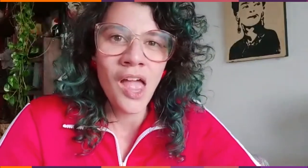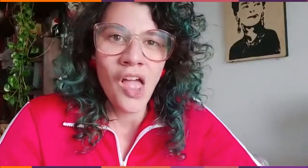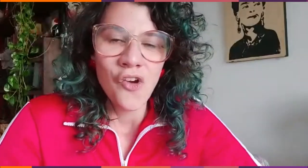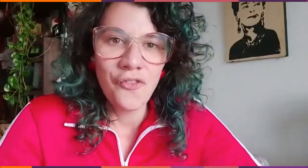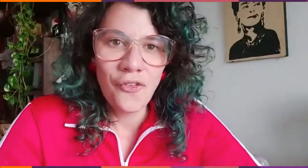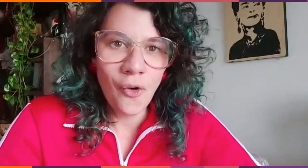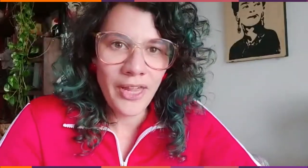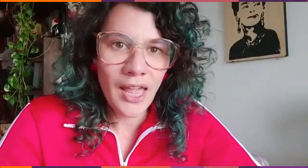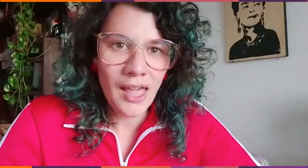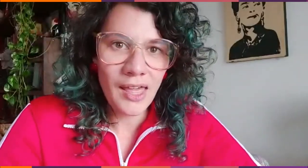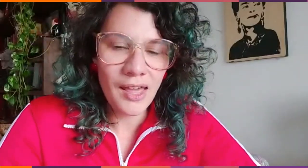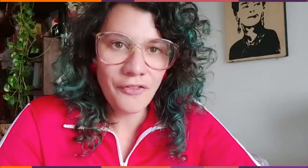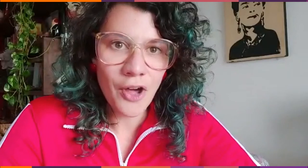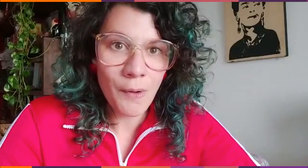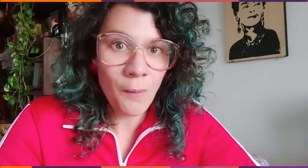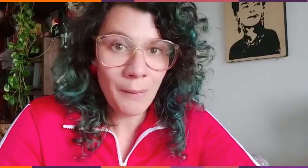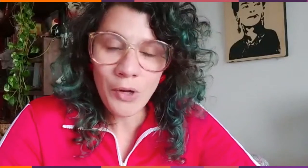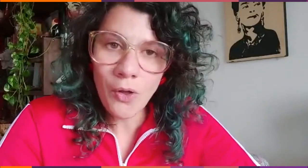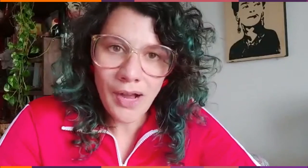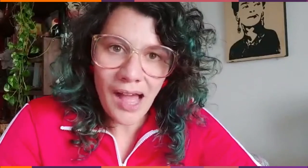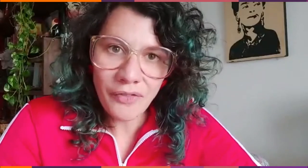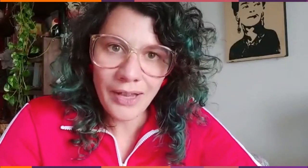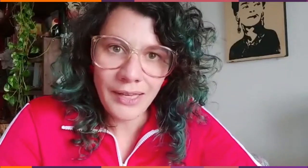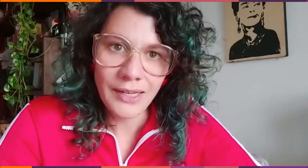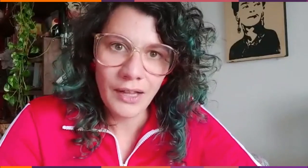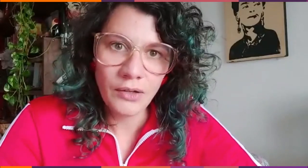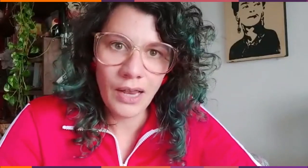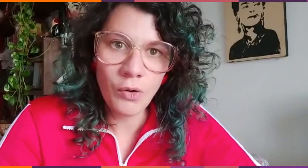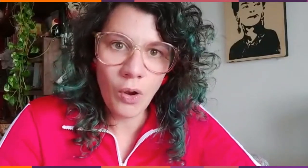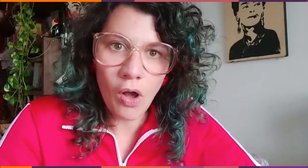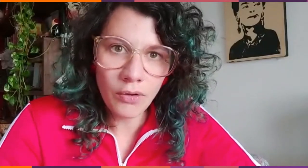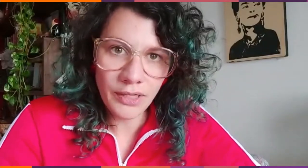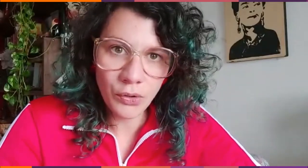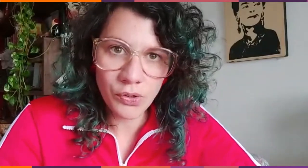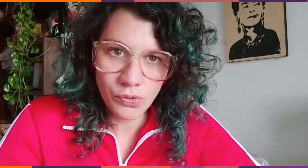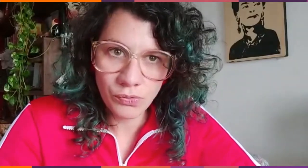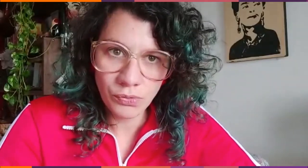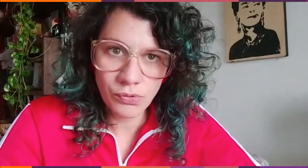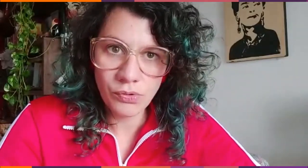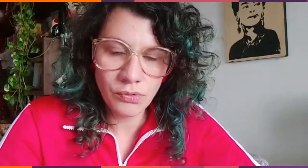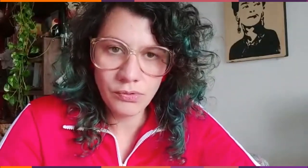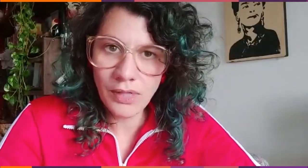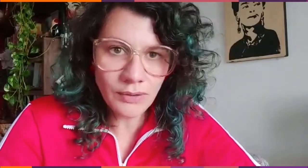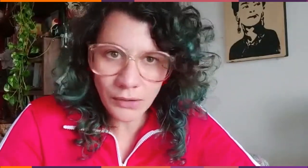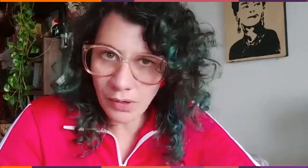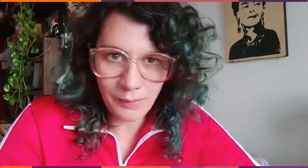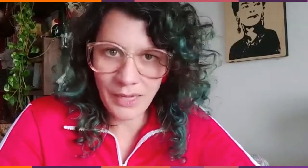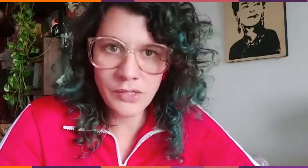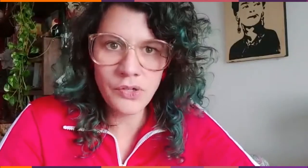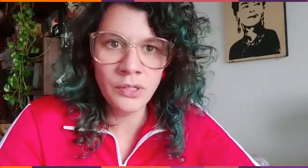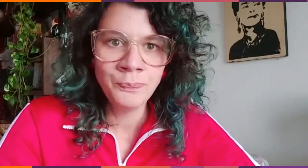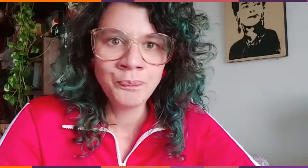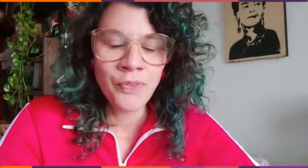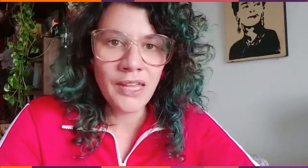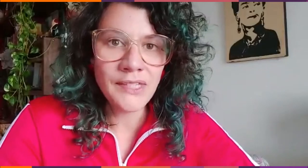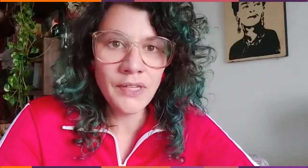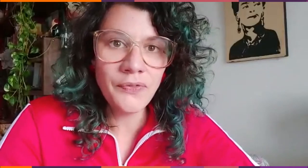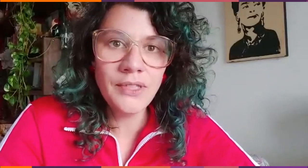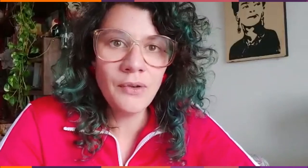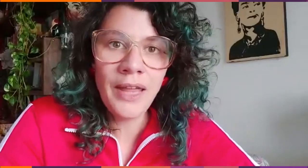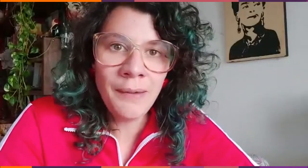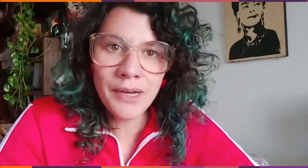romances no conto foi a forma com nome colocar vale nela ela coloca o leitor juntos são naturalmente